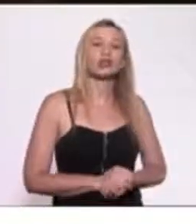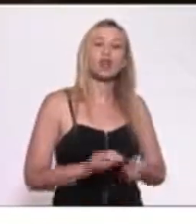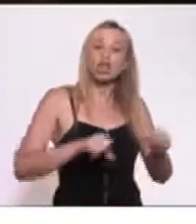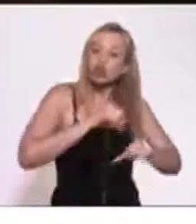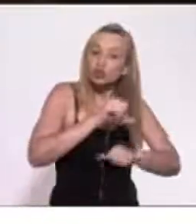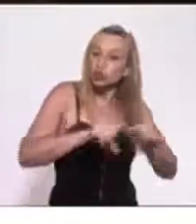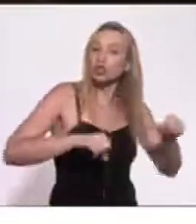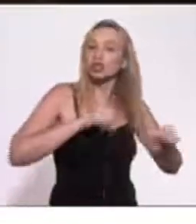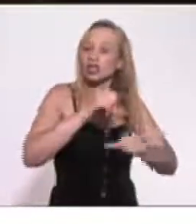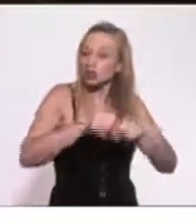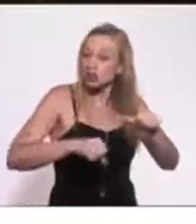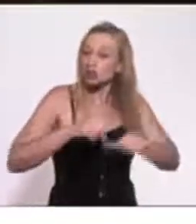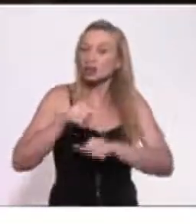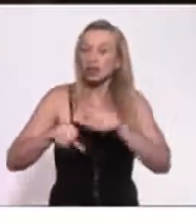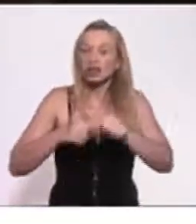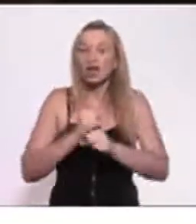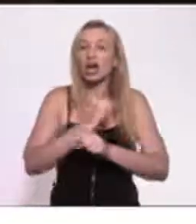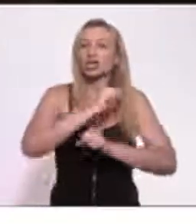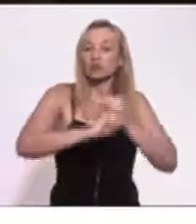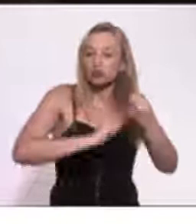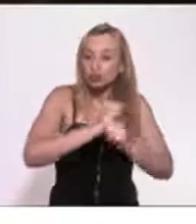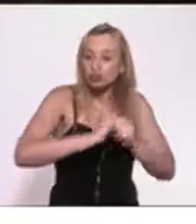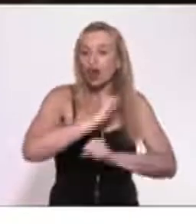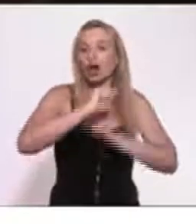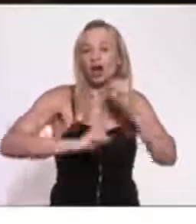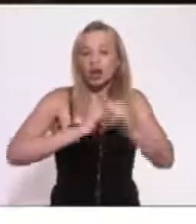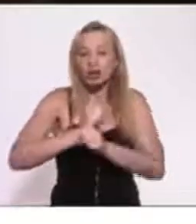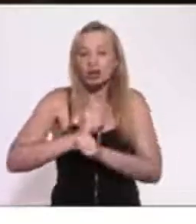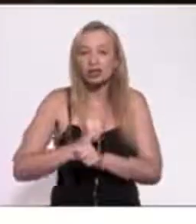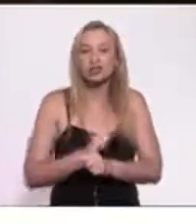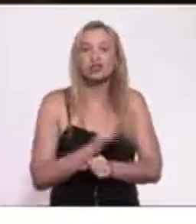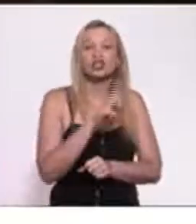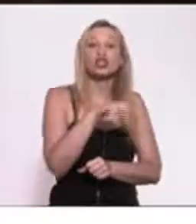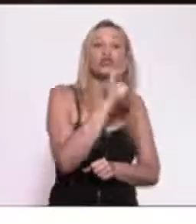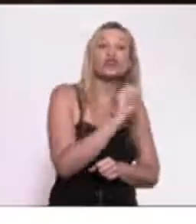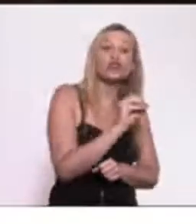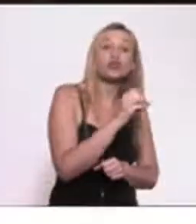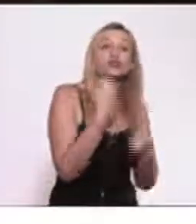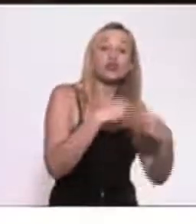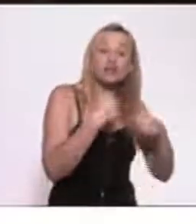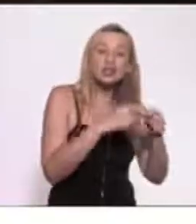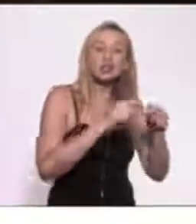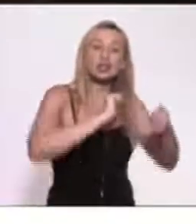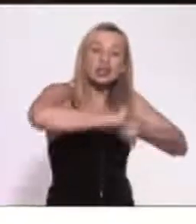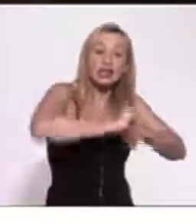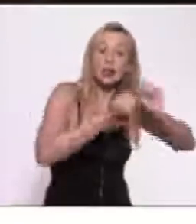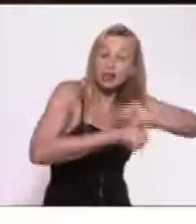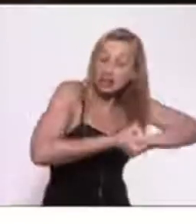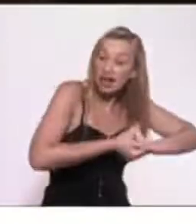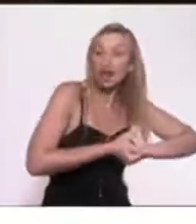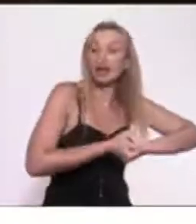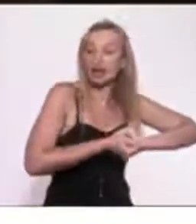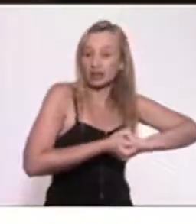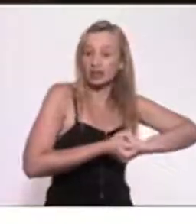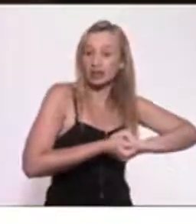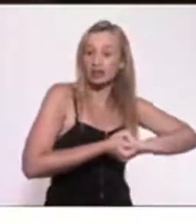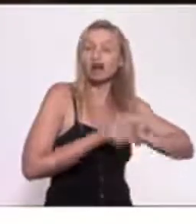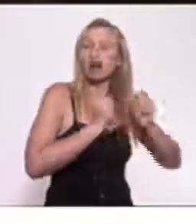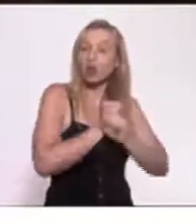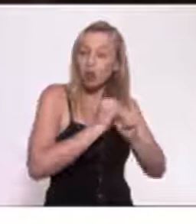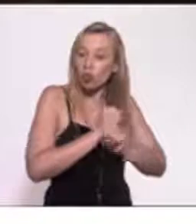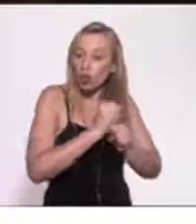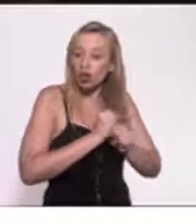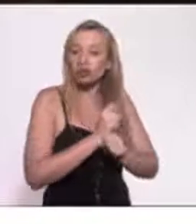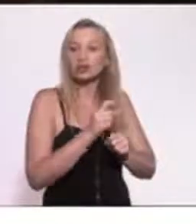mudanças que são feitas de ano após ano façam com que o fundo tenha que se adaptar para o que a sociedade realmente